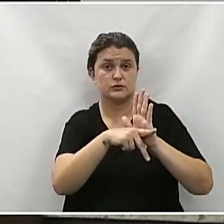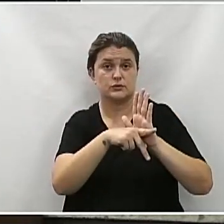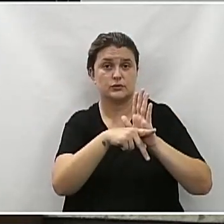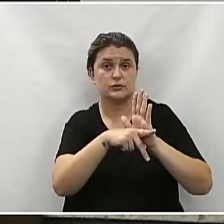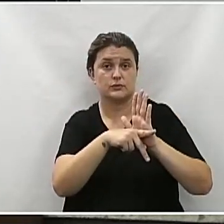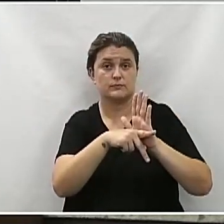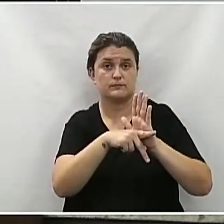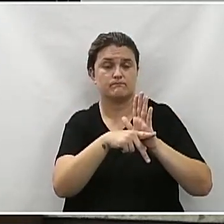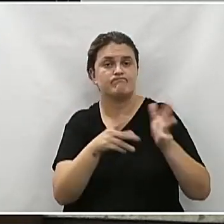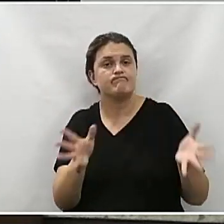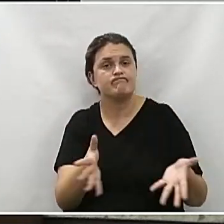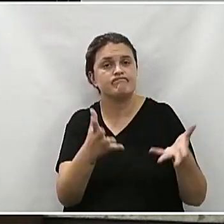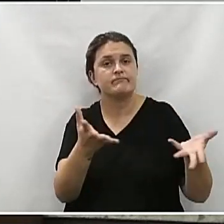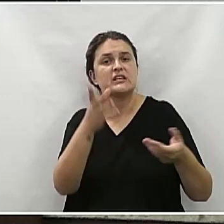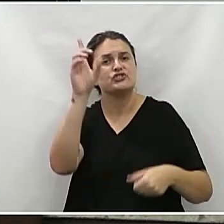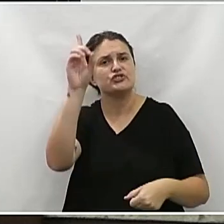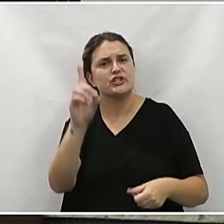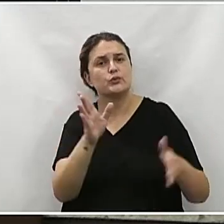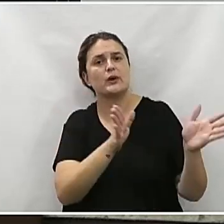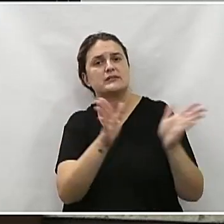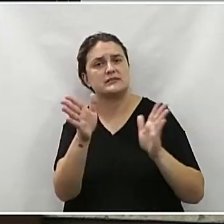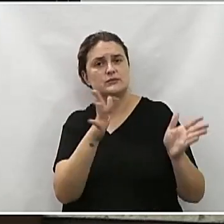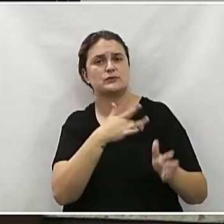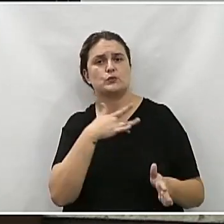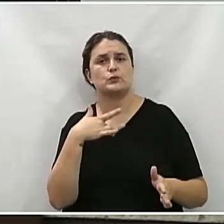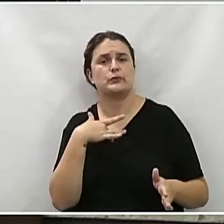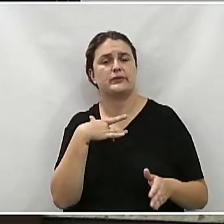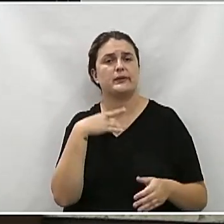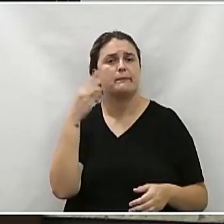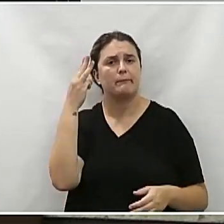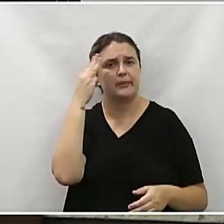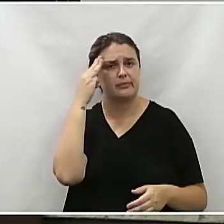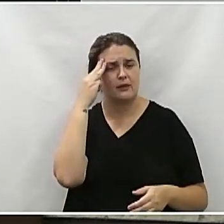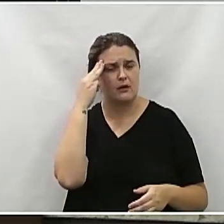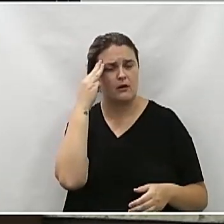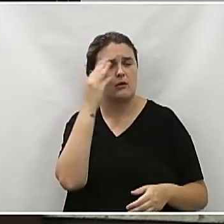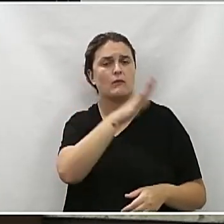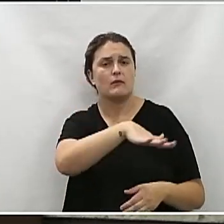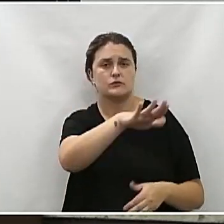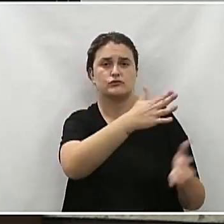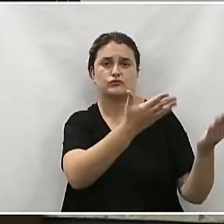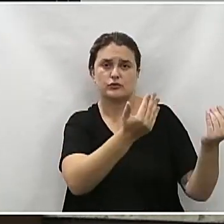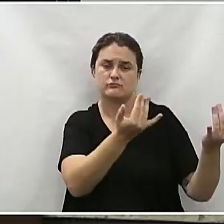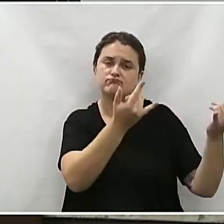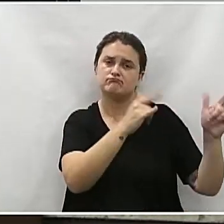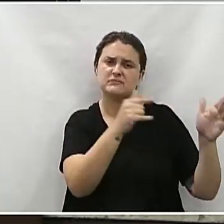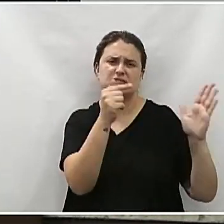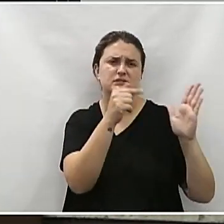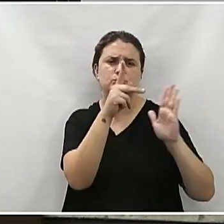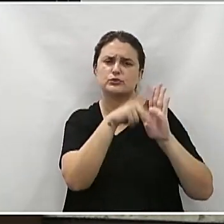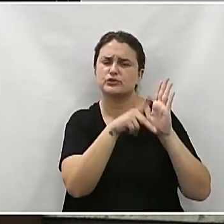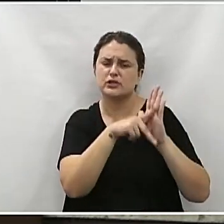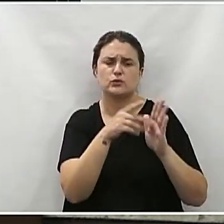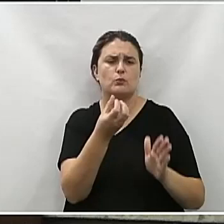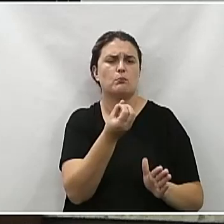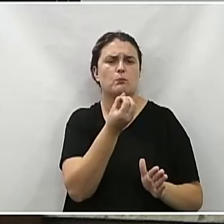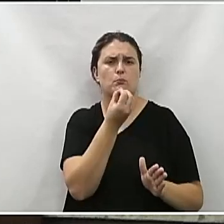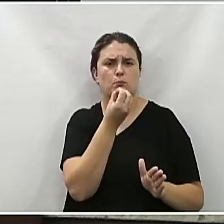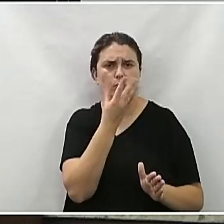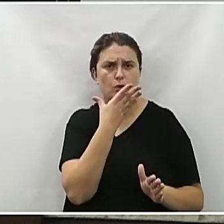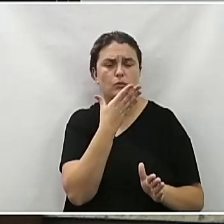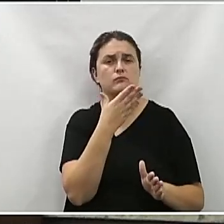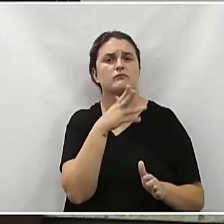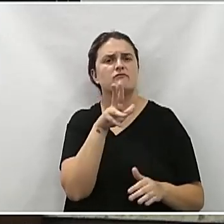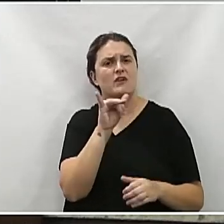de promoção de direito ao acesso à saúde mental entre jovens e adolescentes um projeto muito bom muito